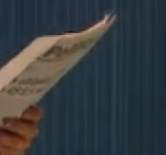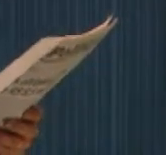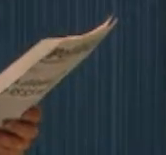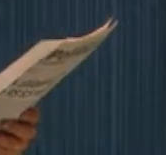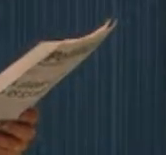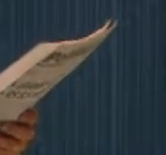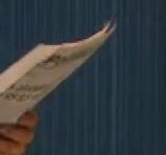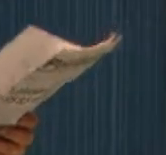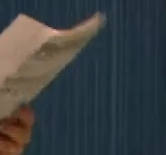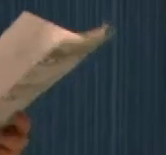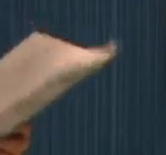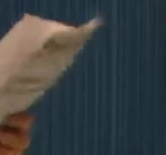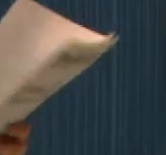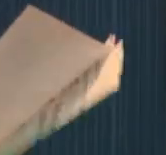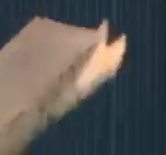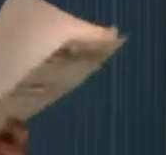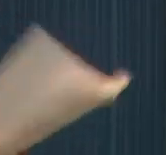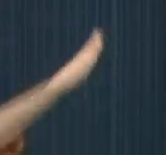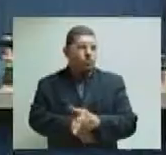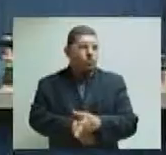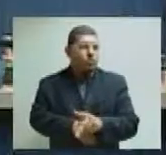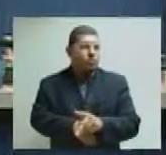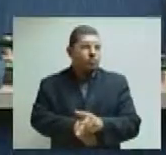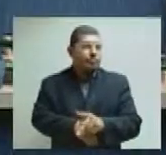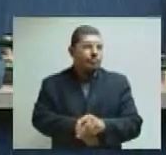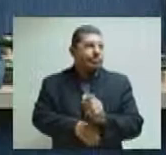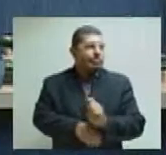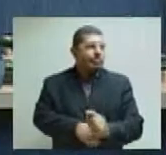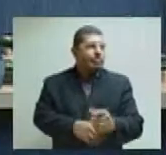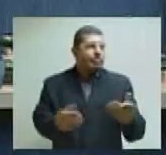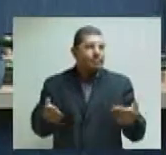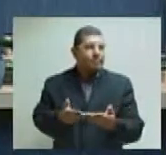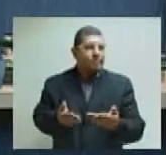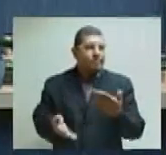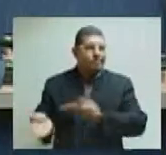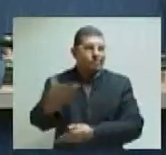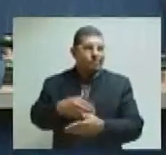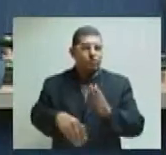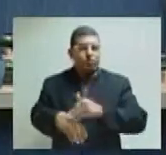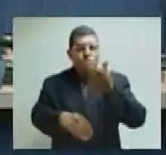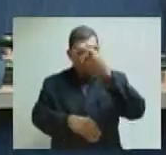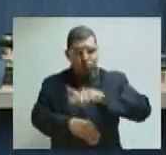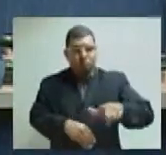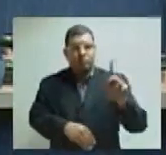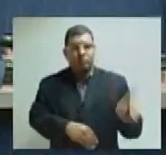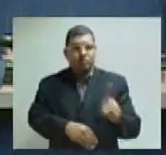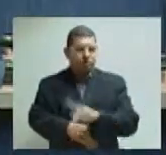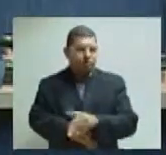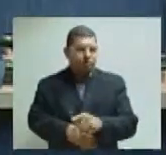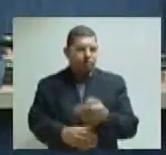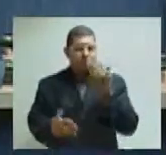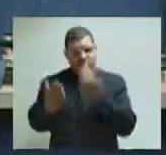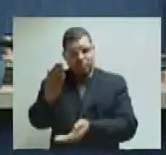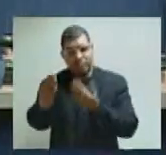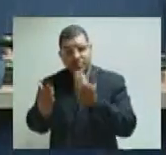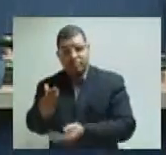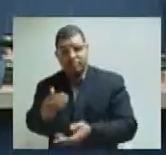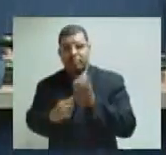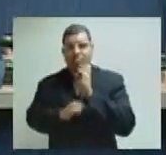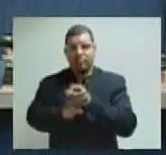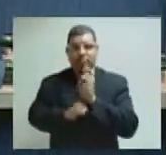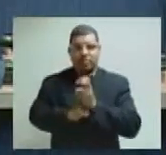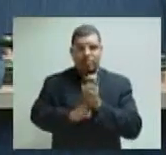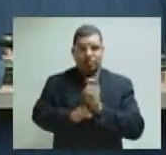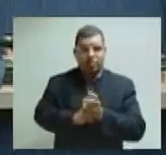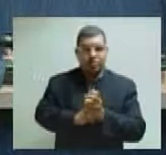e auxílio-transporte para os profissionais da educação pelo aumentar veltri mais uma vez os professores perdem nesta